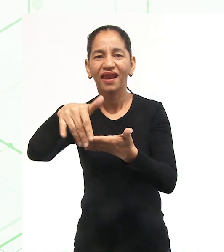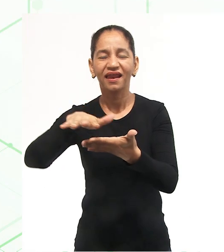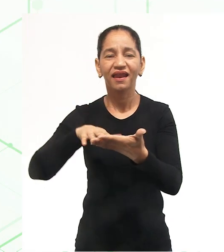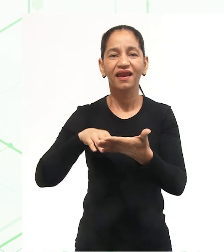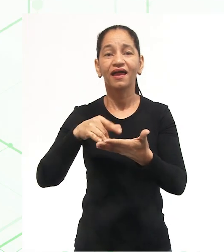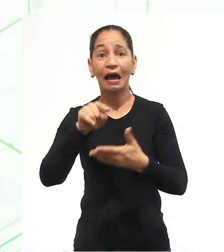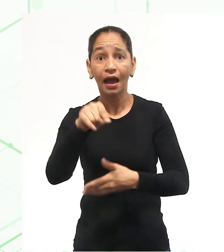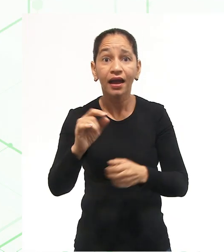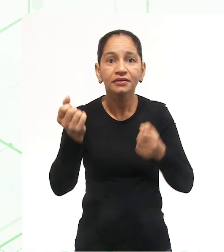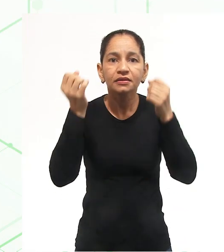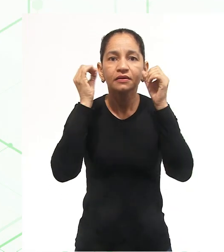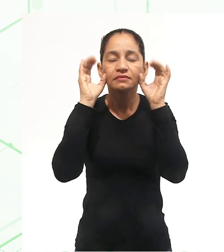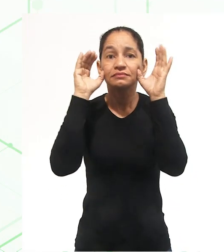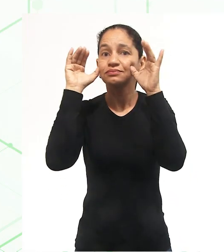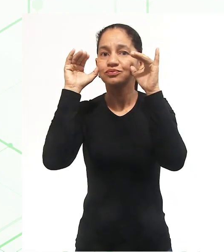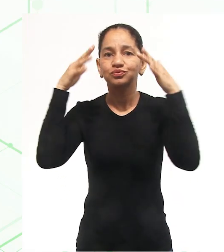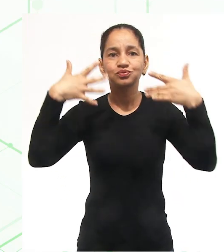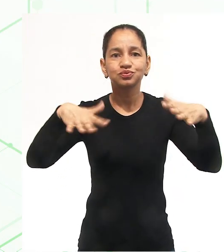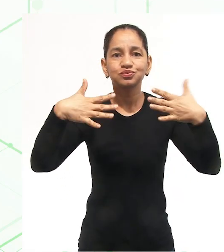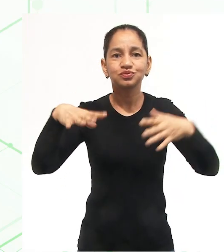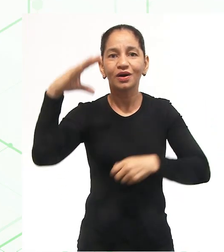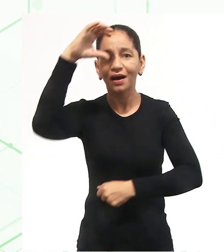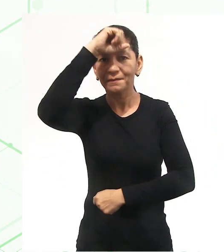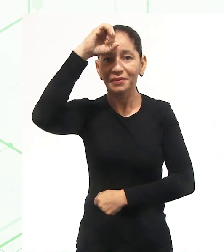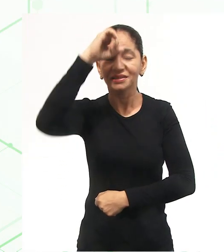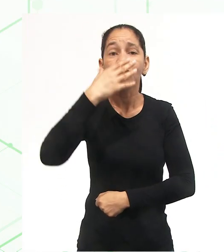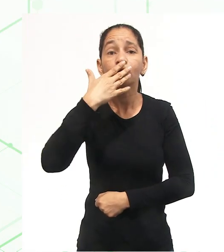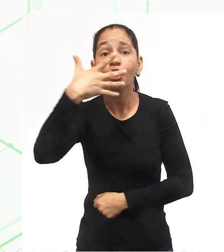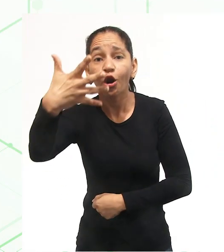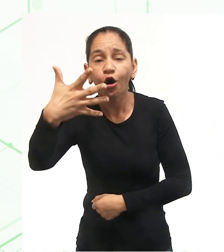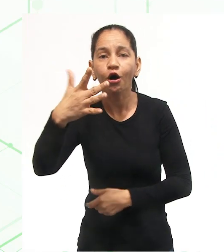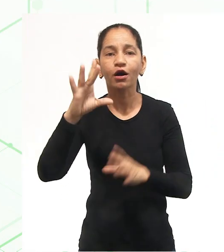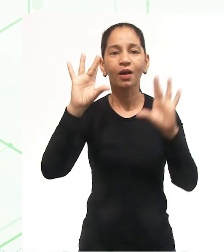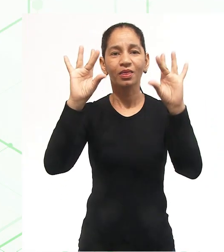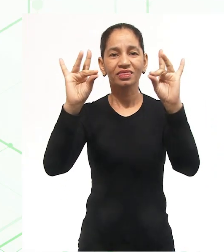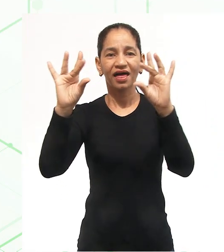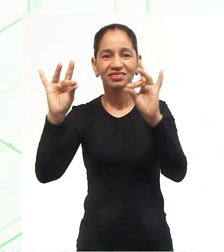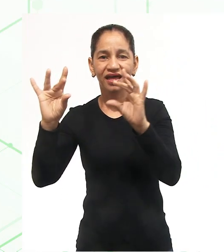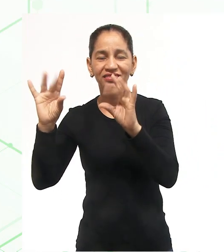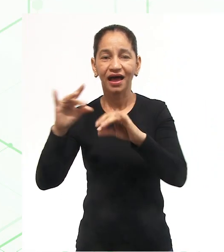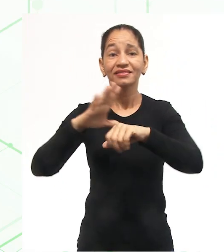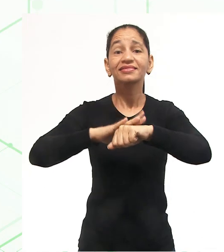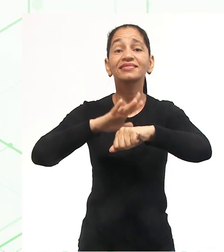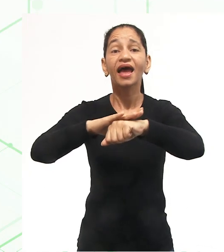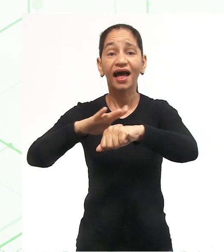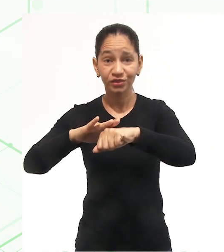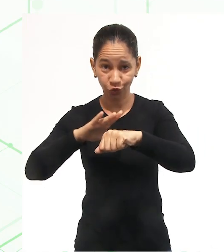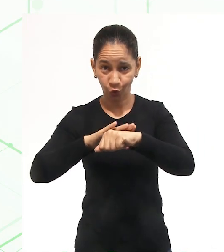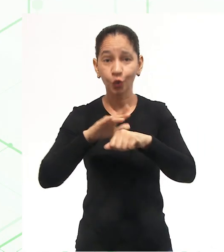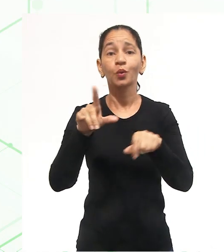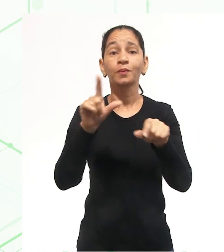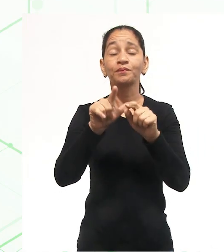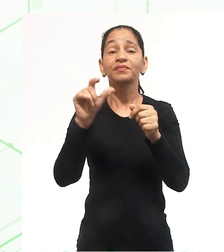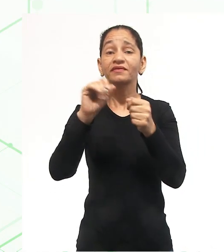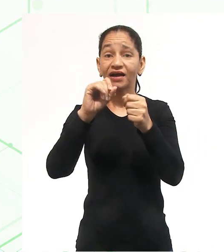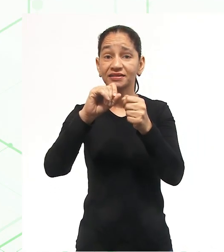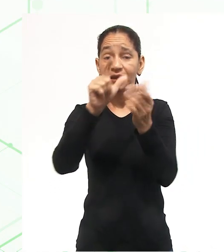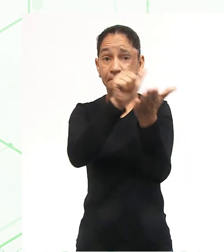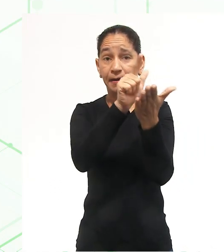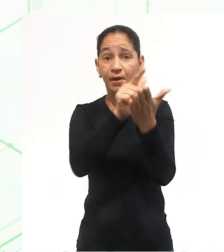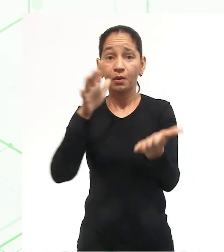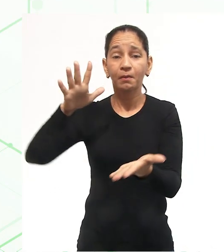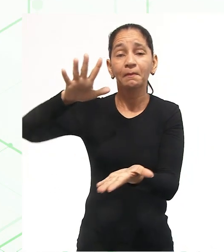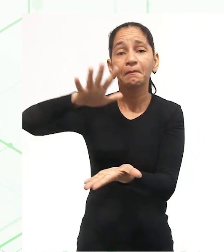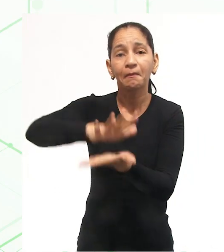conhecimento tão grande para a criança, porque tudo para ela nesse momento é novo. E para a professora, ao dizer, ela marcar a mãozinha dela no papel